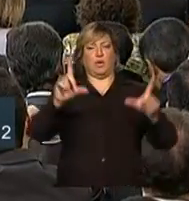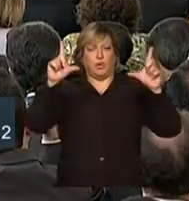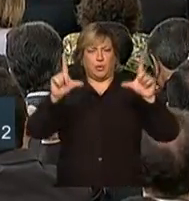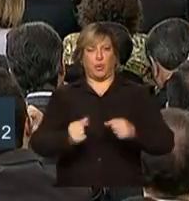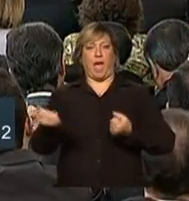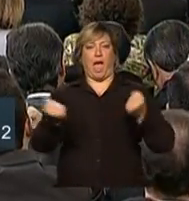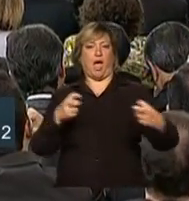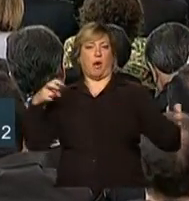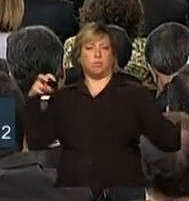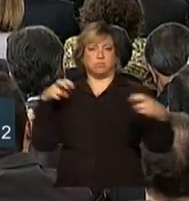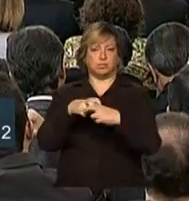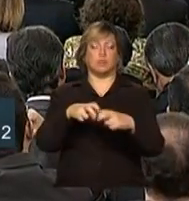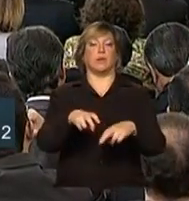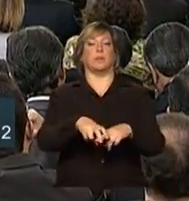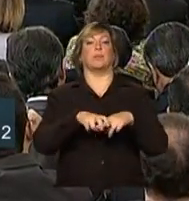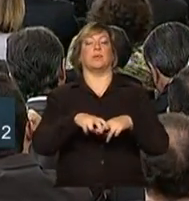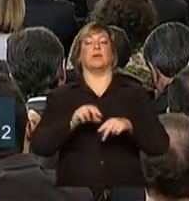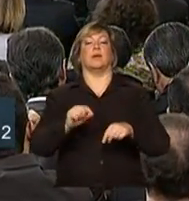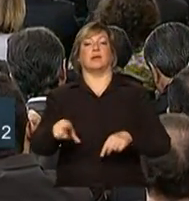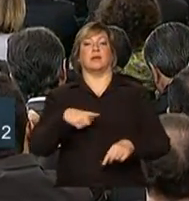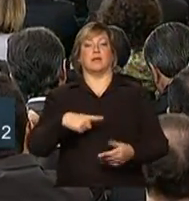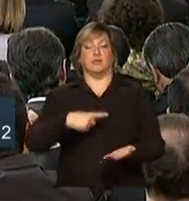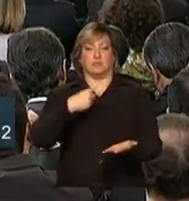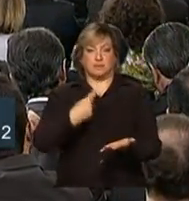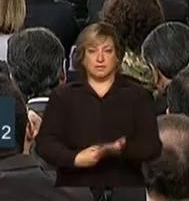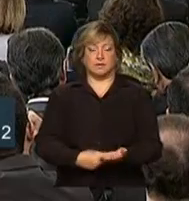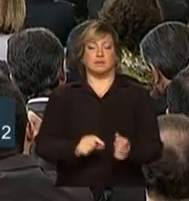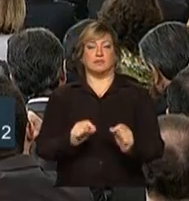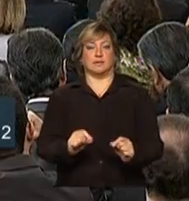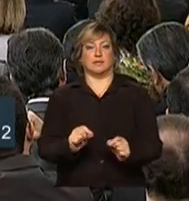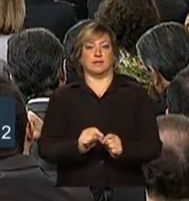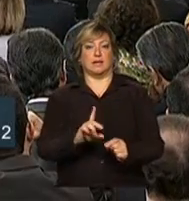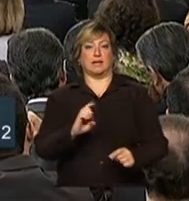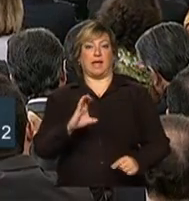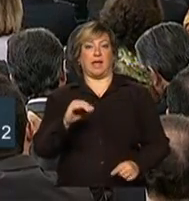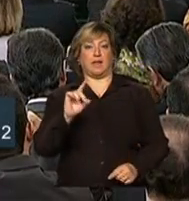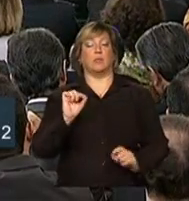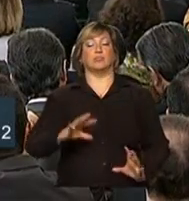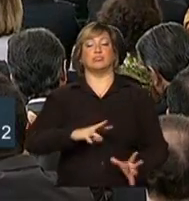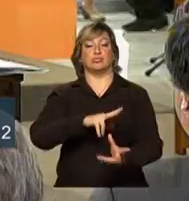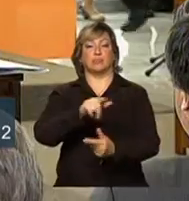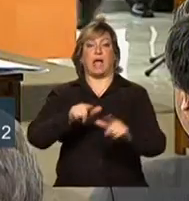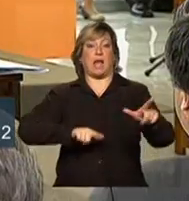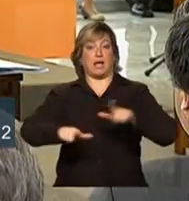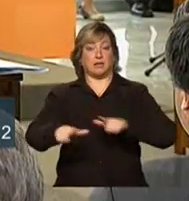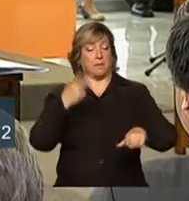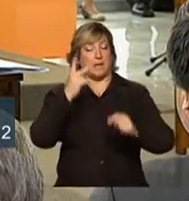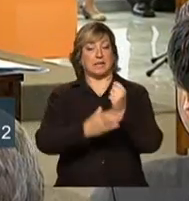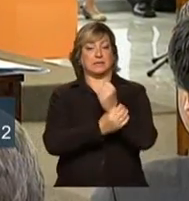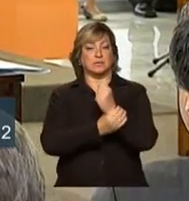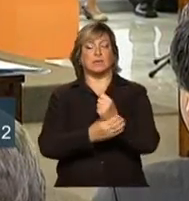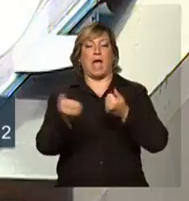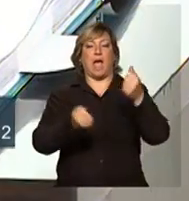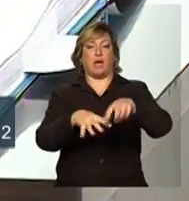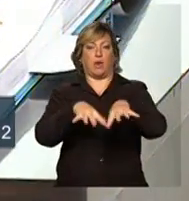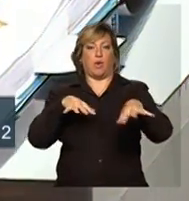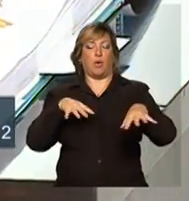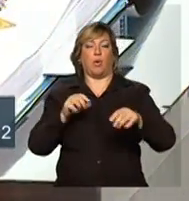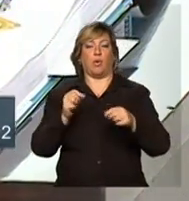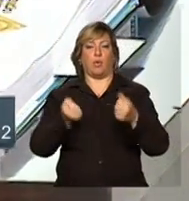Acidentes, a ser firmado no contexto da Década Mundial de Ações para a Segurança do Trânsito da